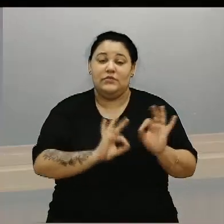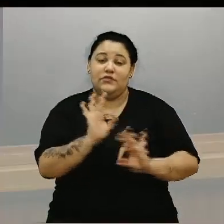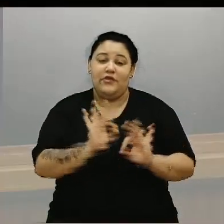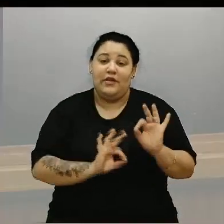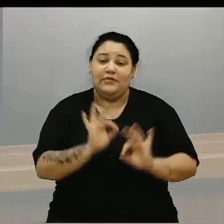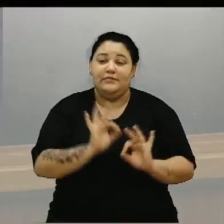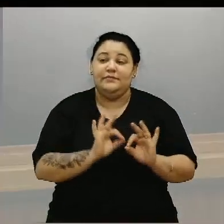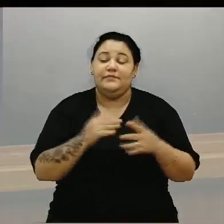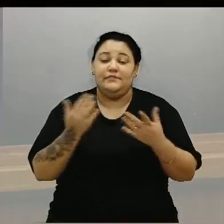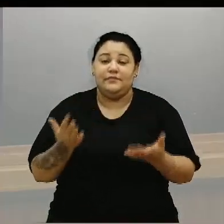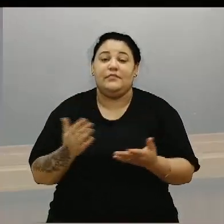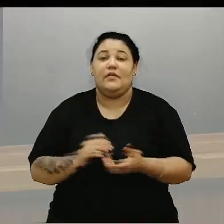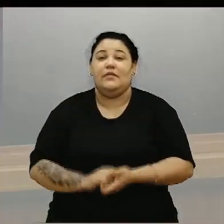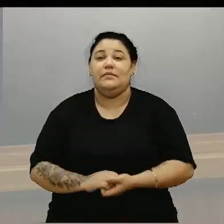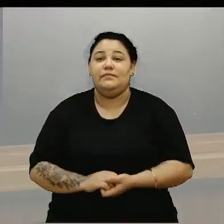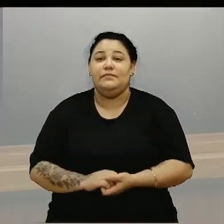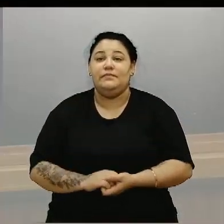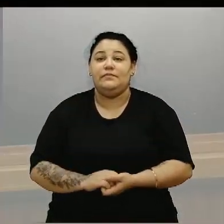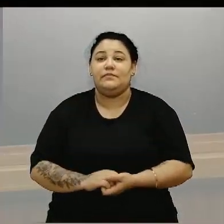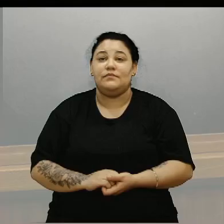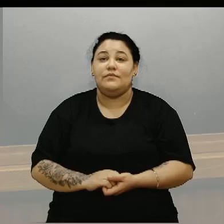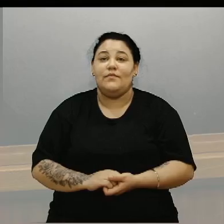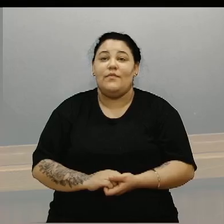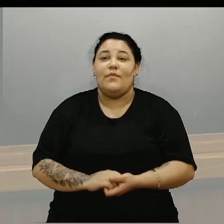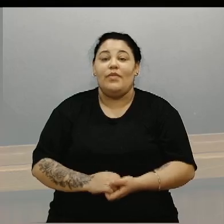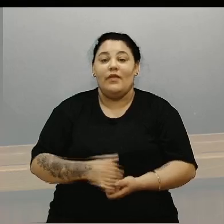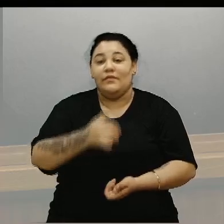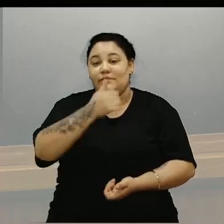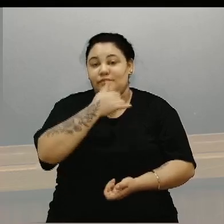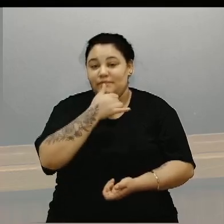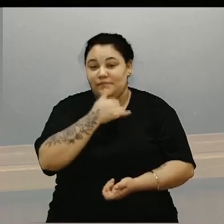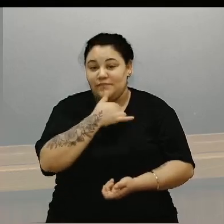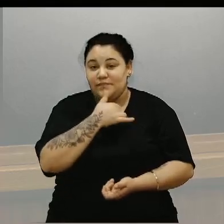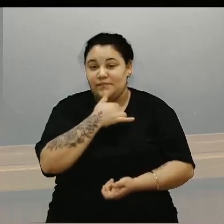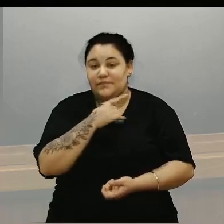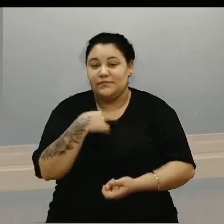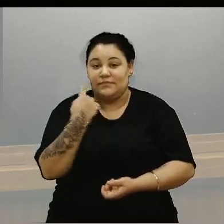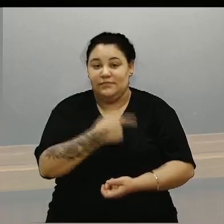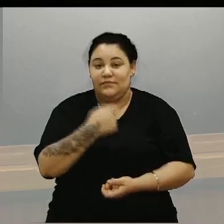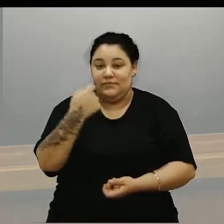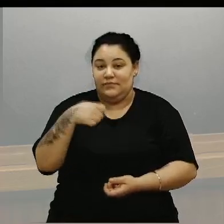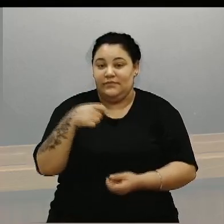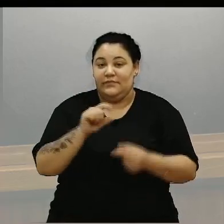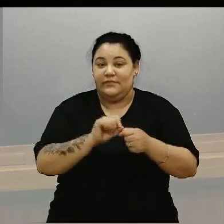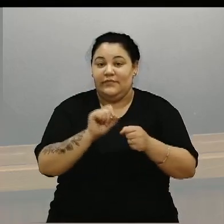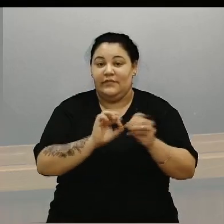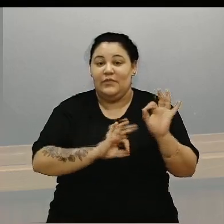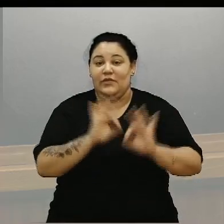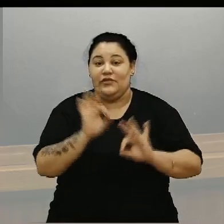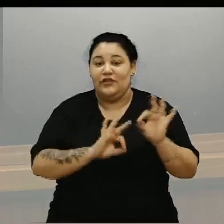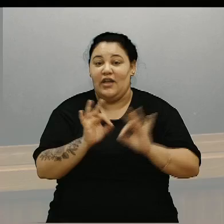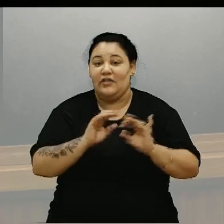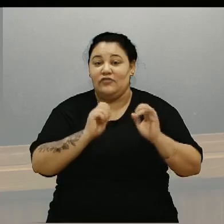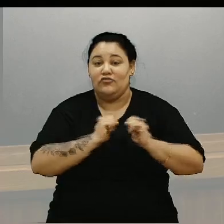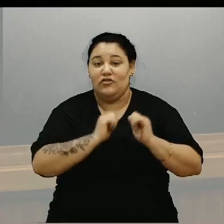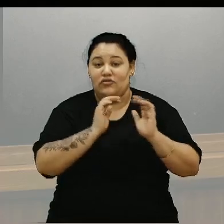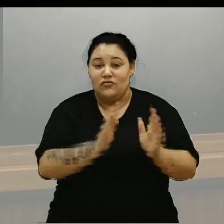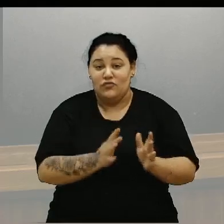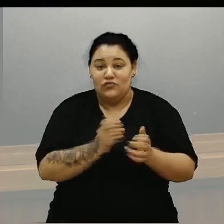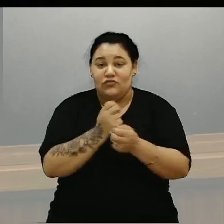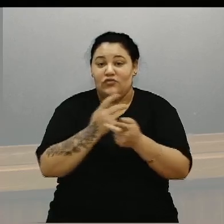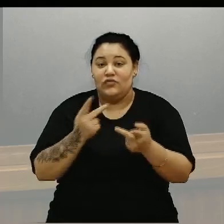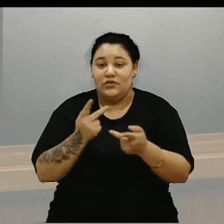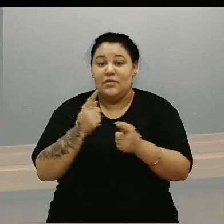né? Infelizmente, nós precisamos fazer projetos de ações afirmativas, que é isso que a